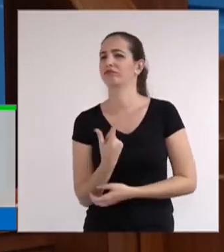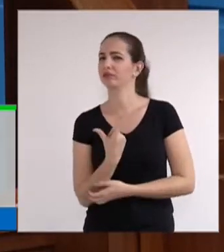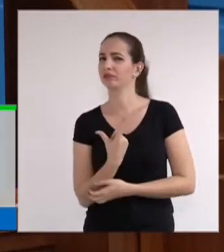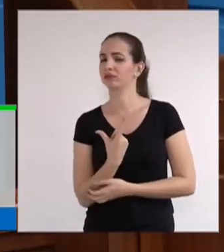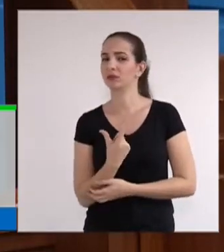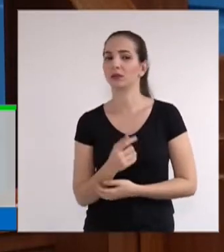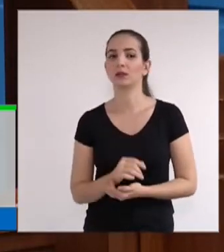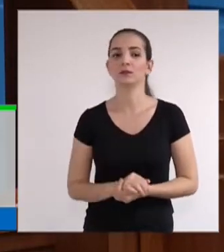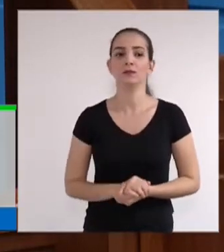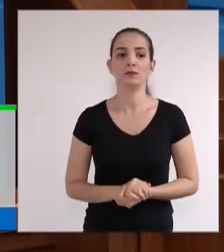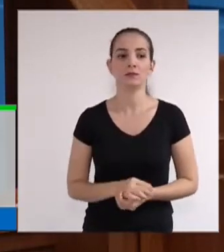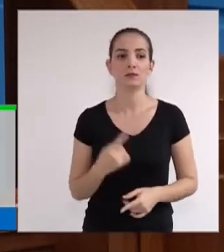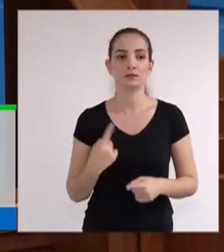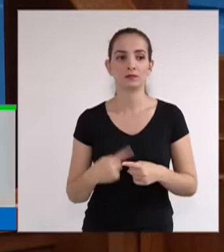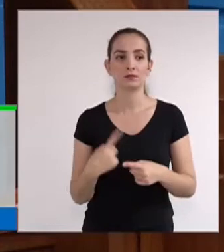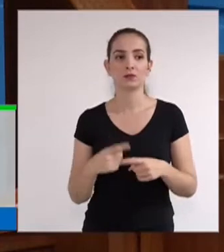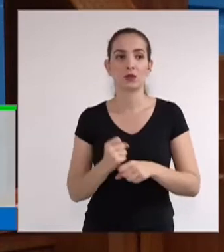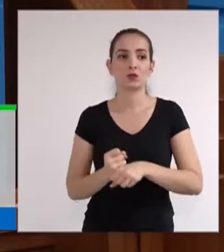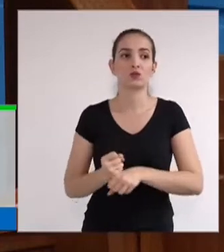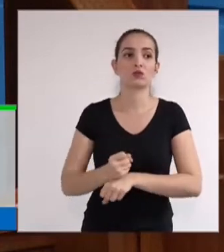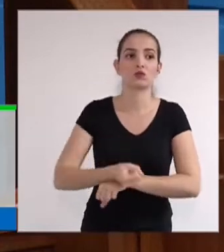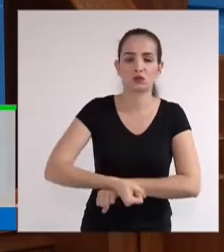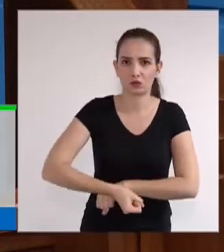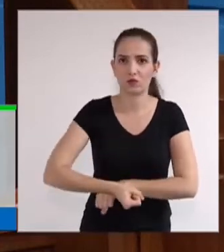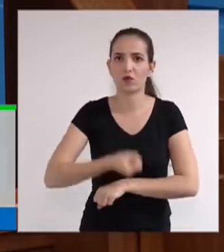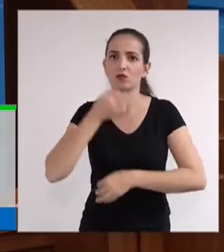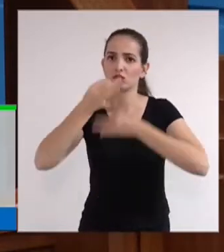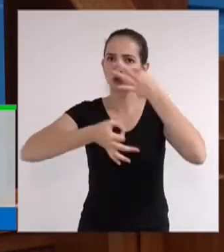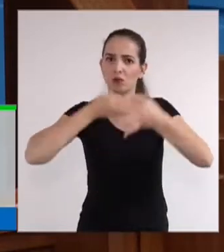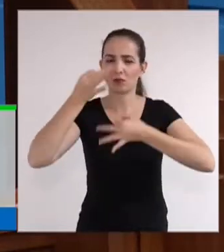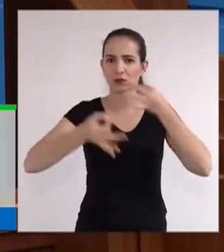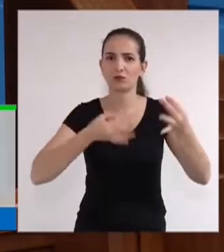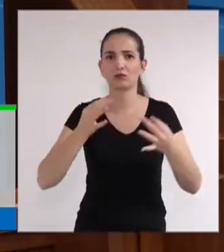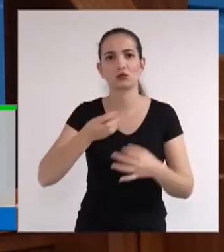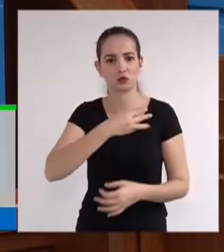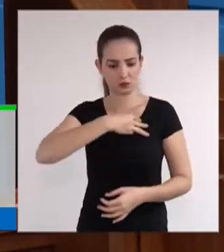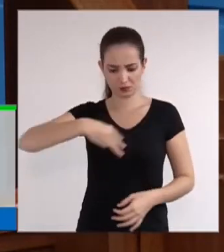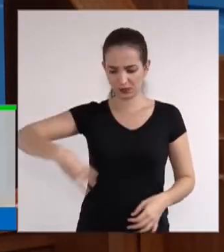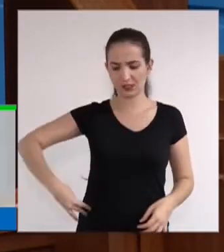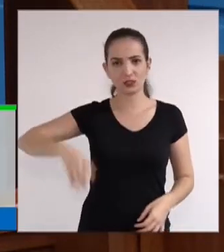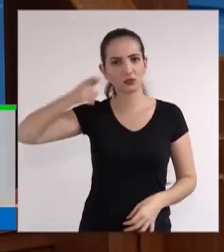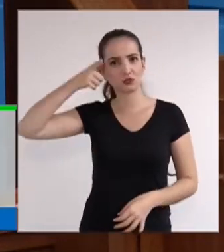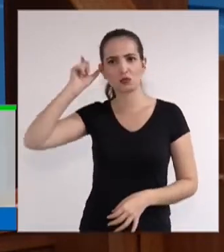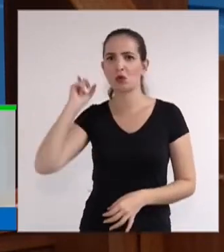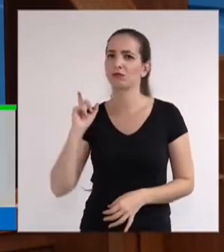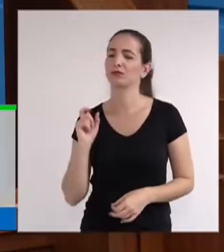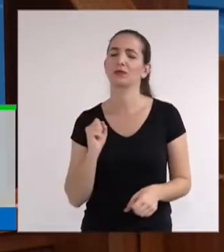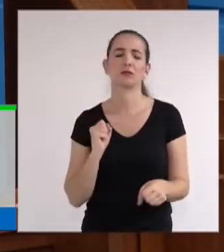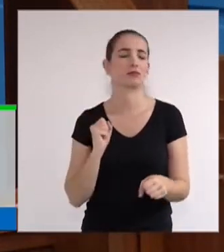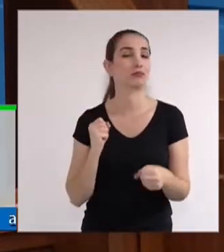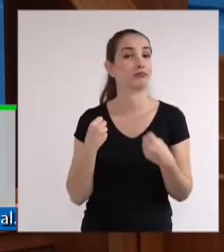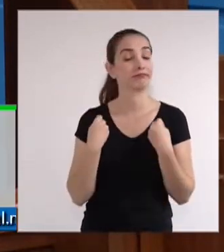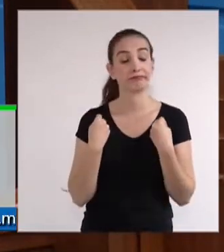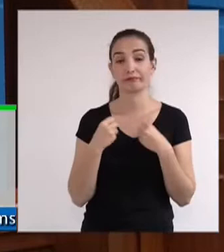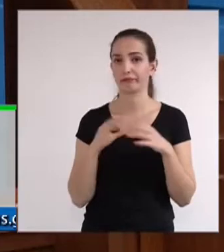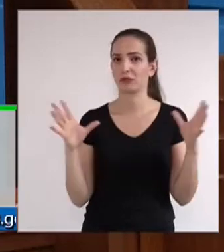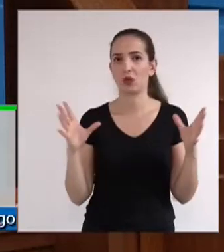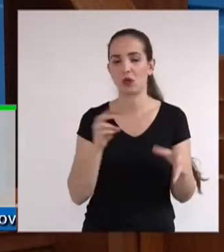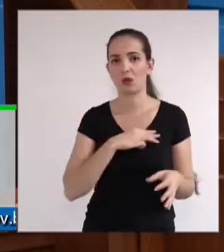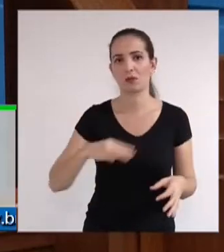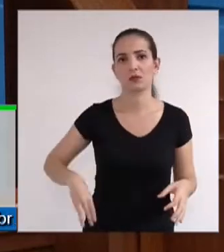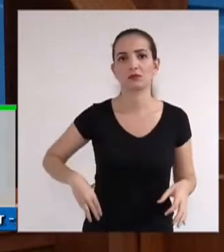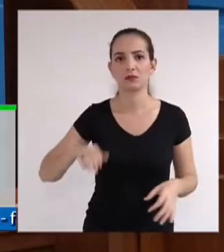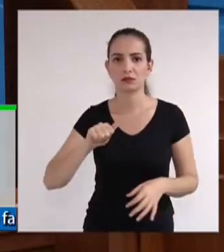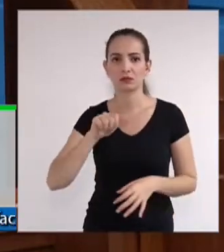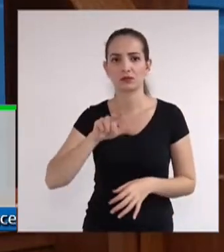estranheza. O esforço argumentativo daqueles ministros ontem era absurdo. Ministro Alexandre de